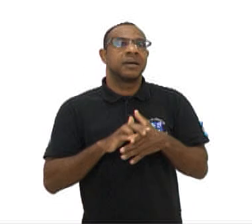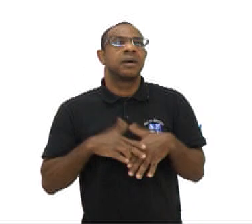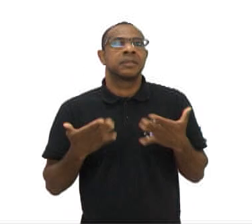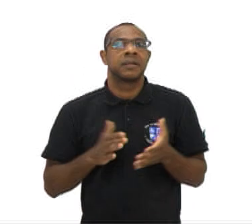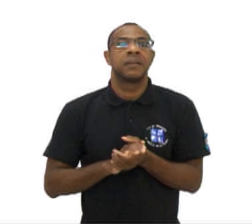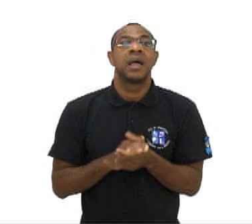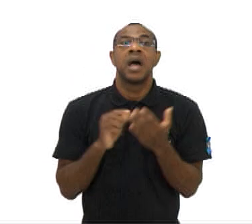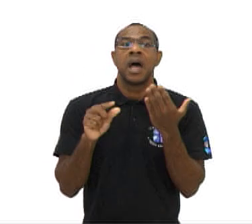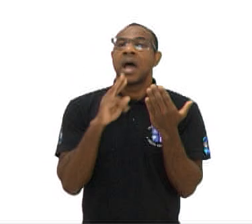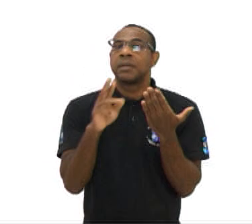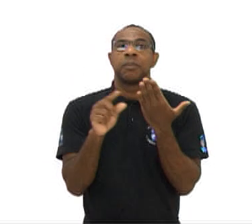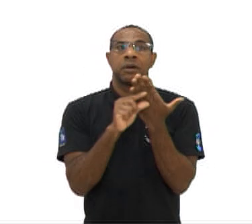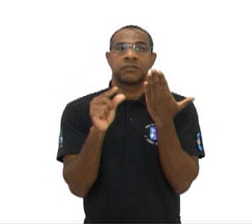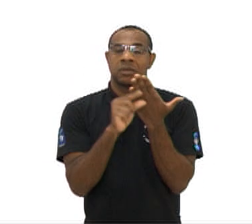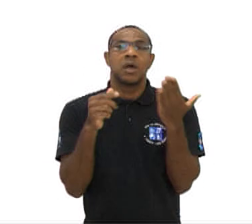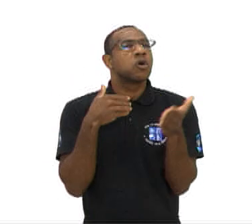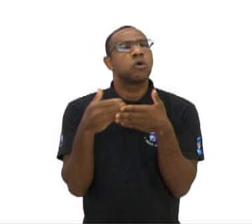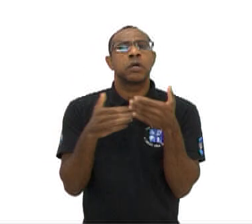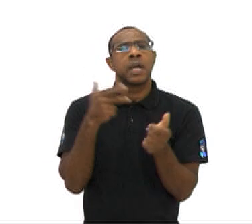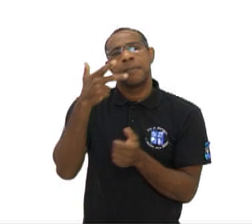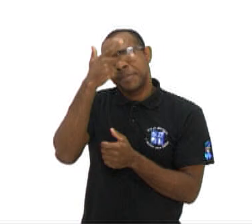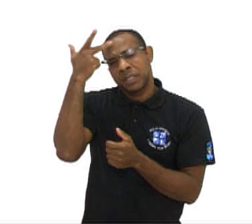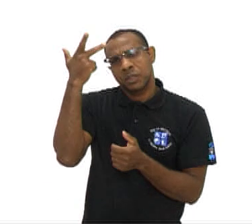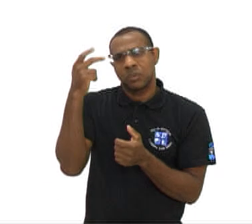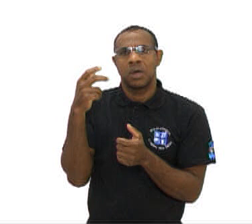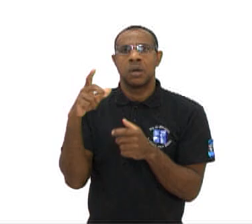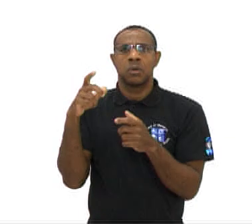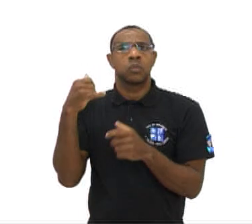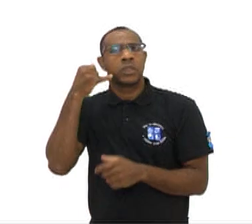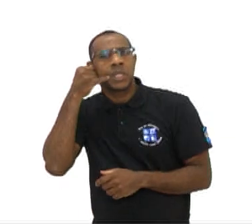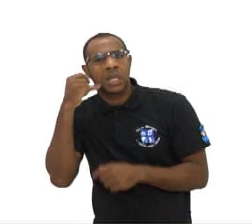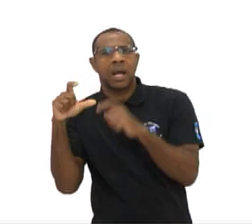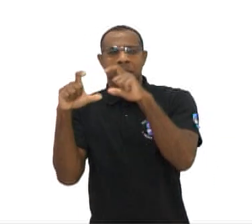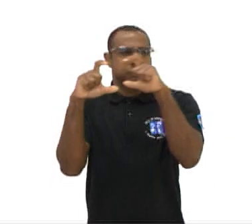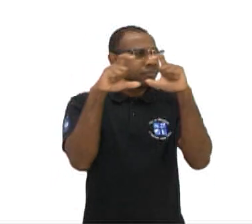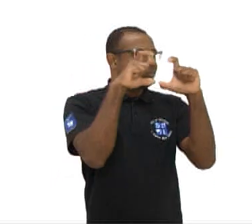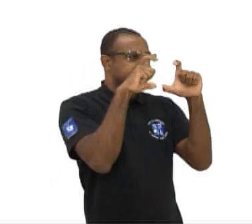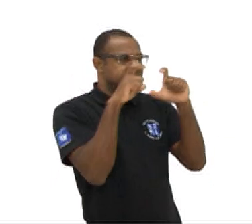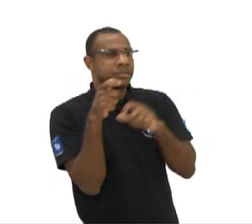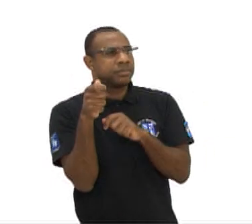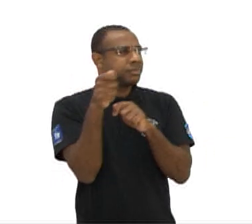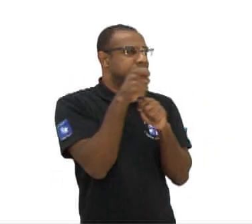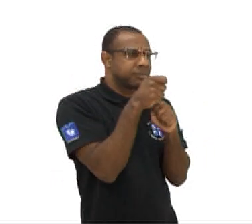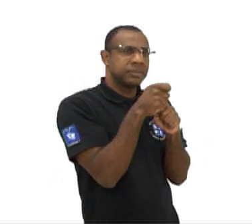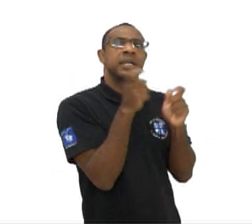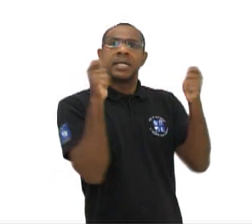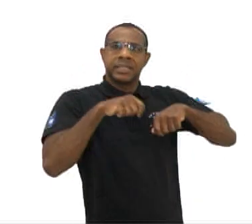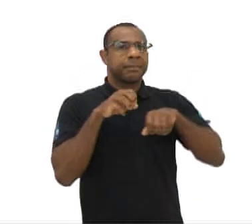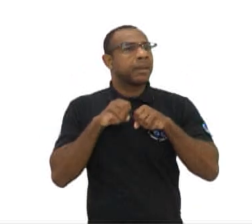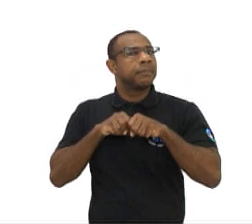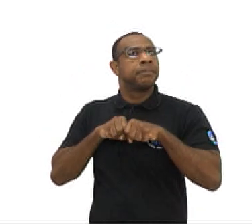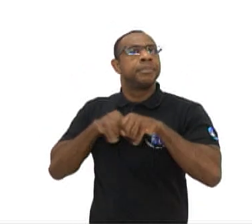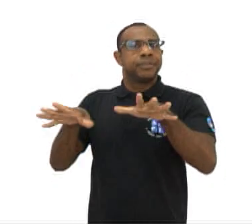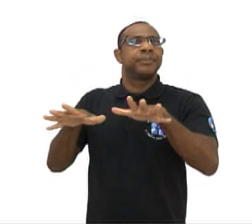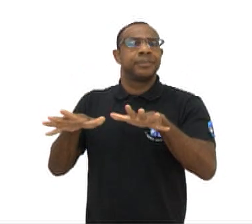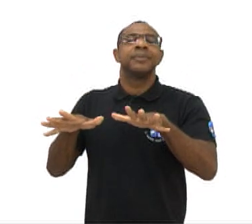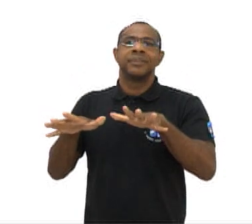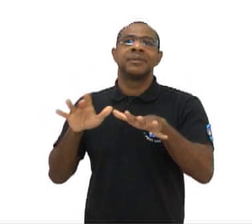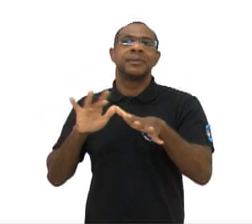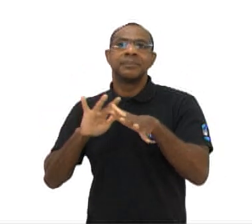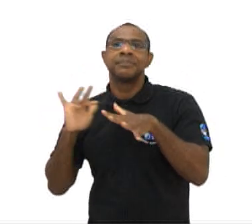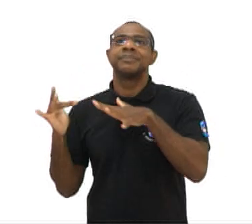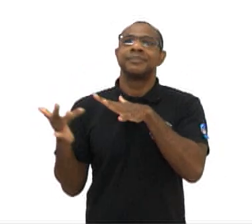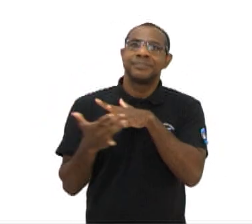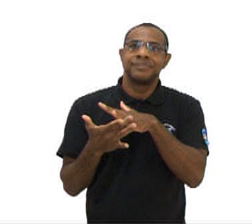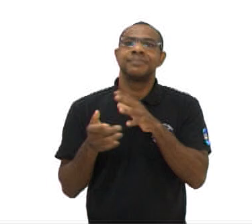com o autor, qualquer pessoa com um smartphone é capaz de conseguir um furo noticioso e espalhá-lo